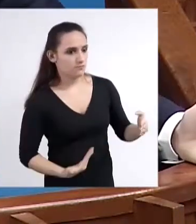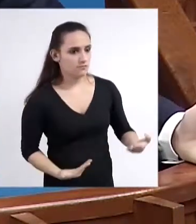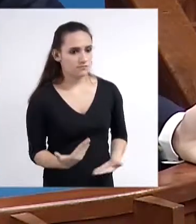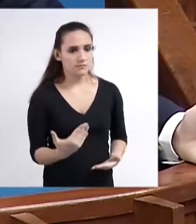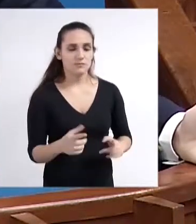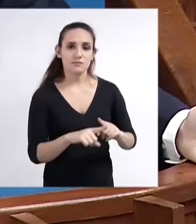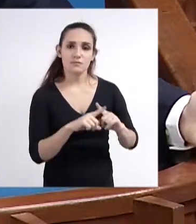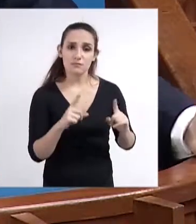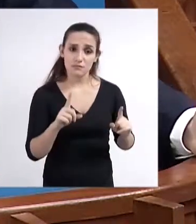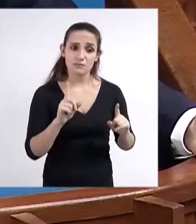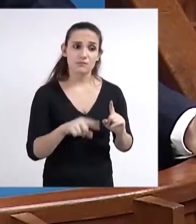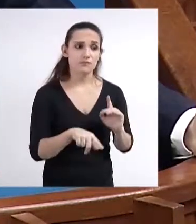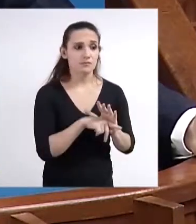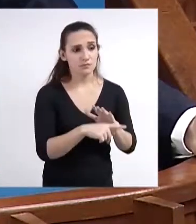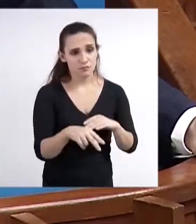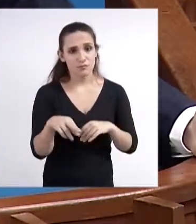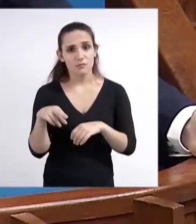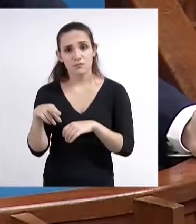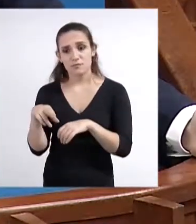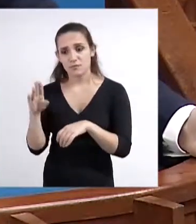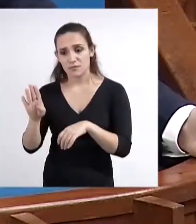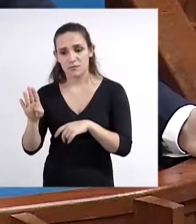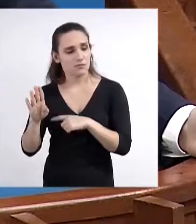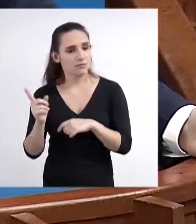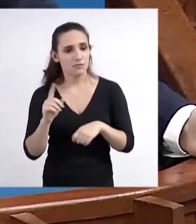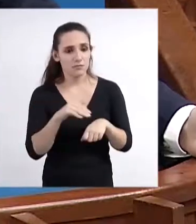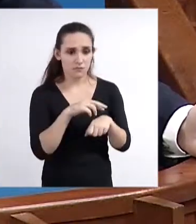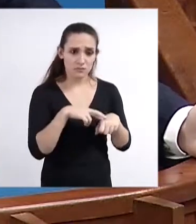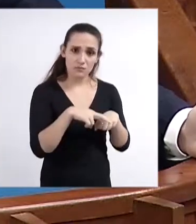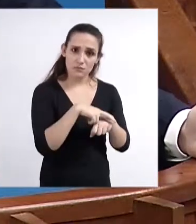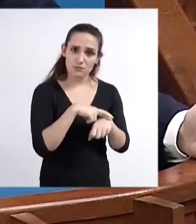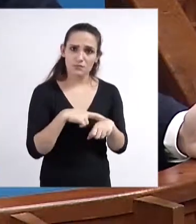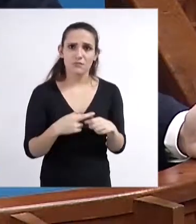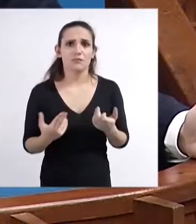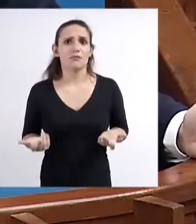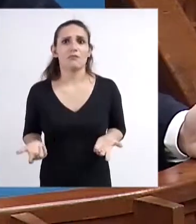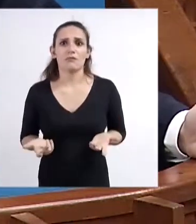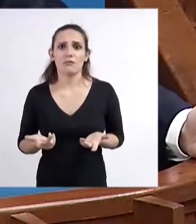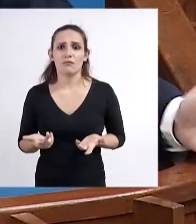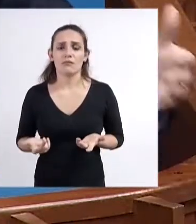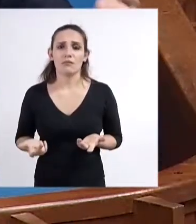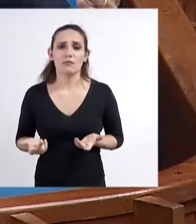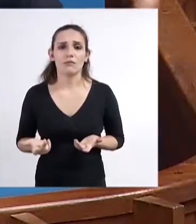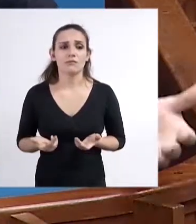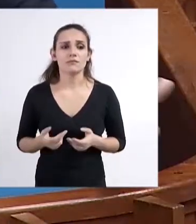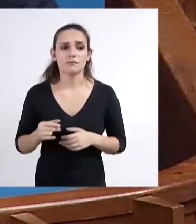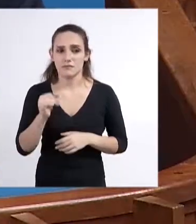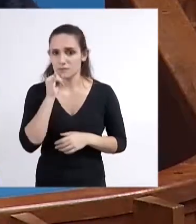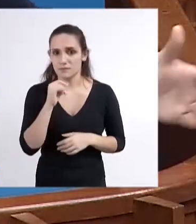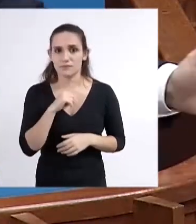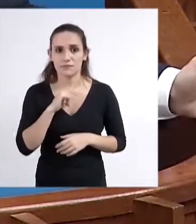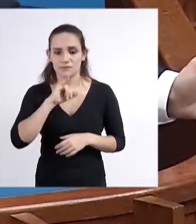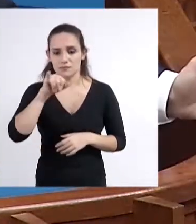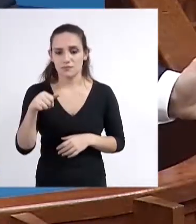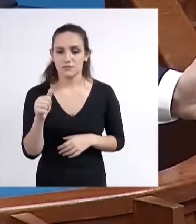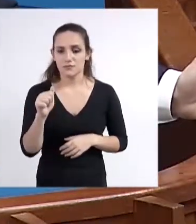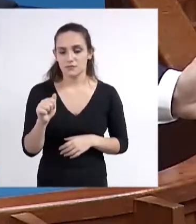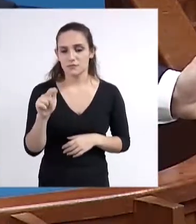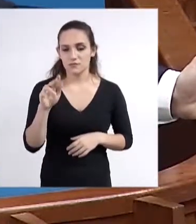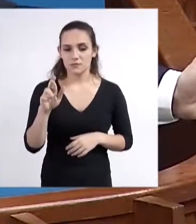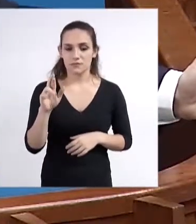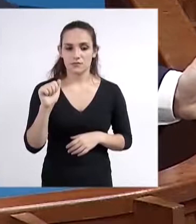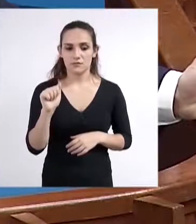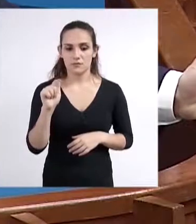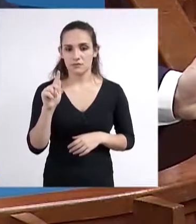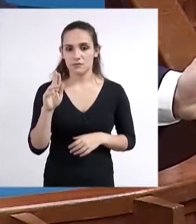o território não é de Bandeirantes. Nós temos problema entre Jaraguari e Campo Grande,